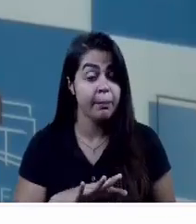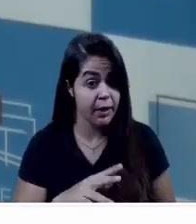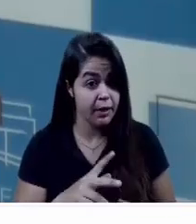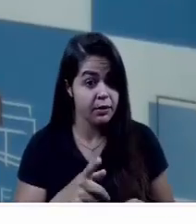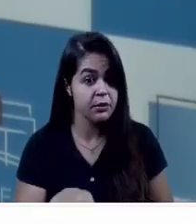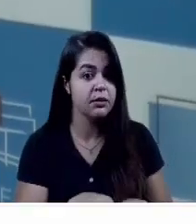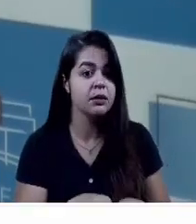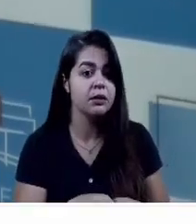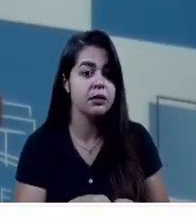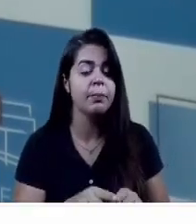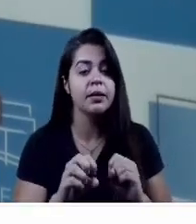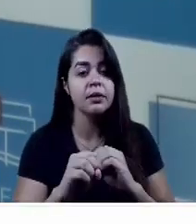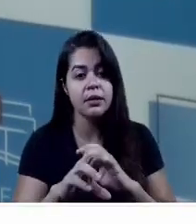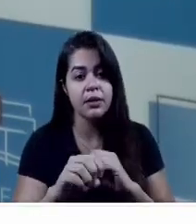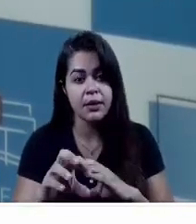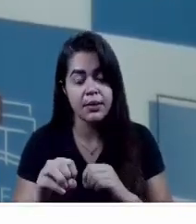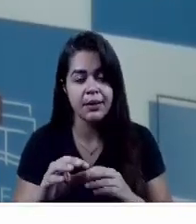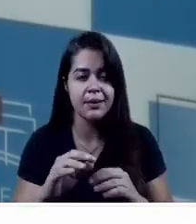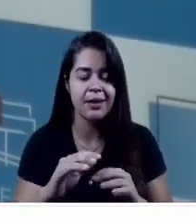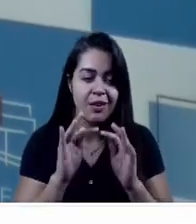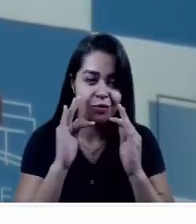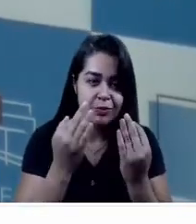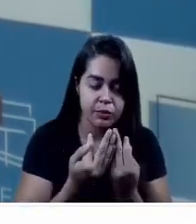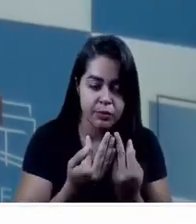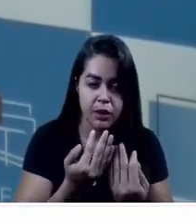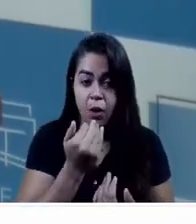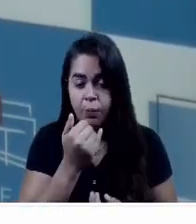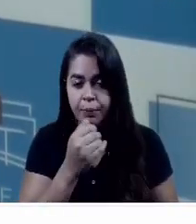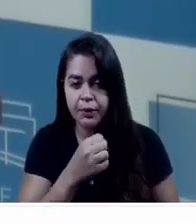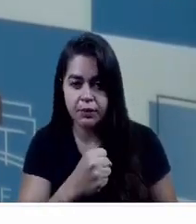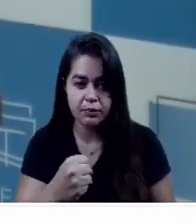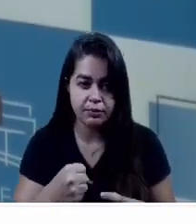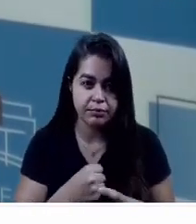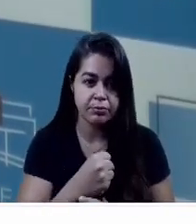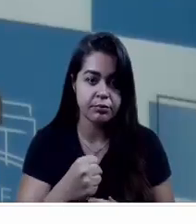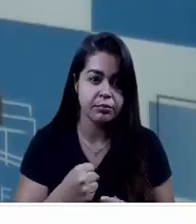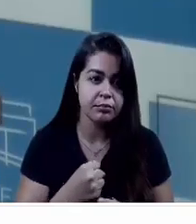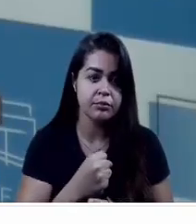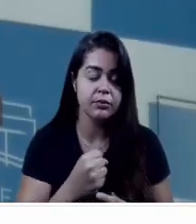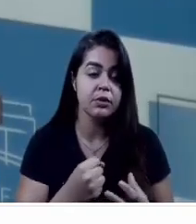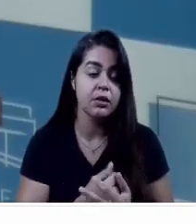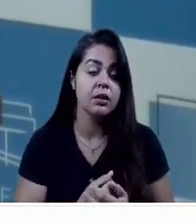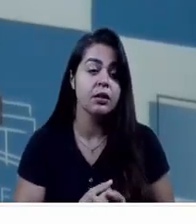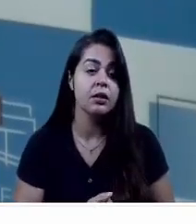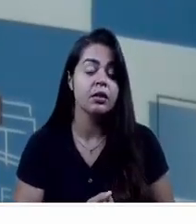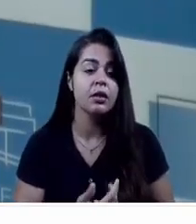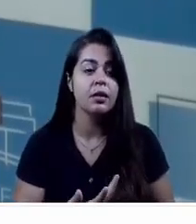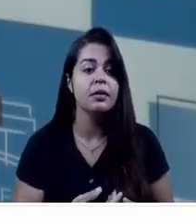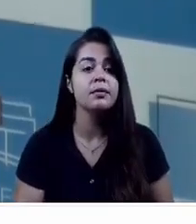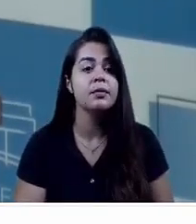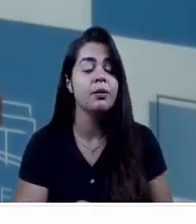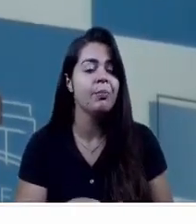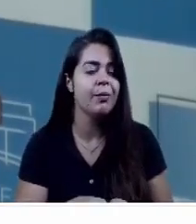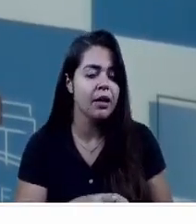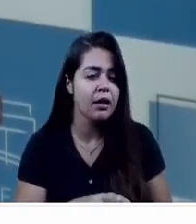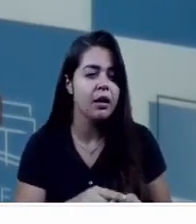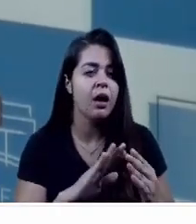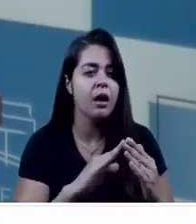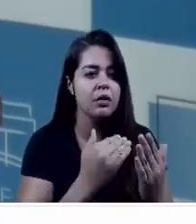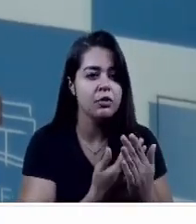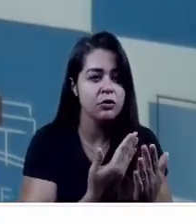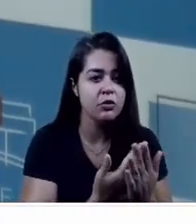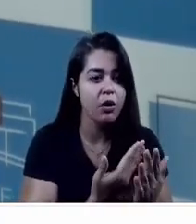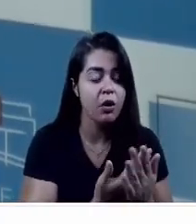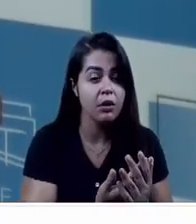cozinhar, né? Isso é importante porque lá nessa clínica escola, uma parte muito interessante que eu achei foi isso: eles têm